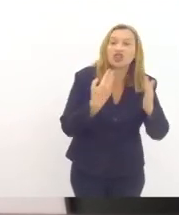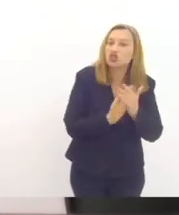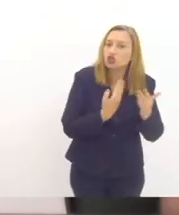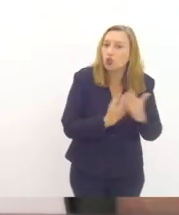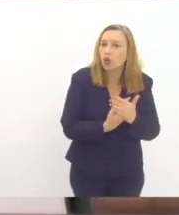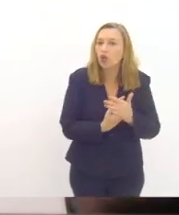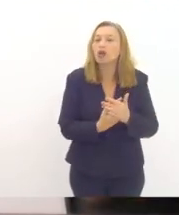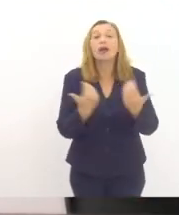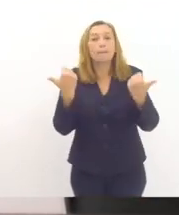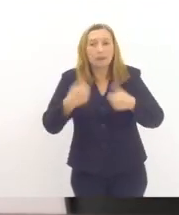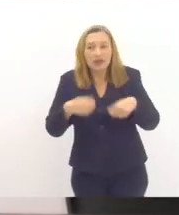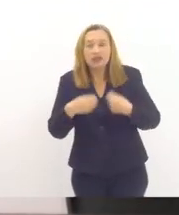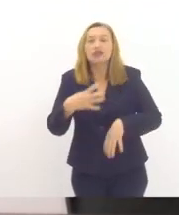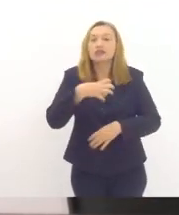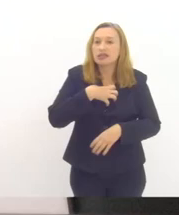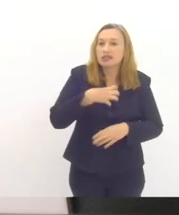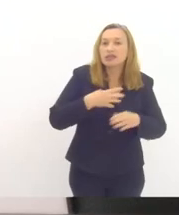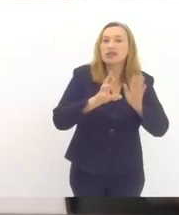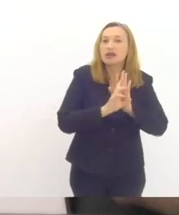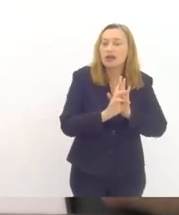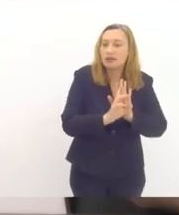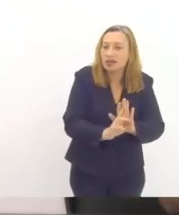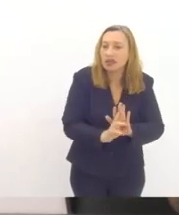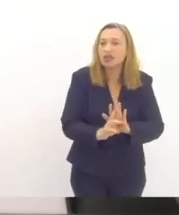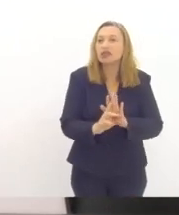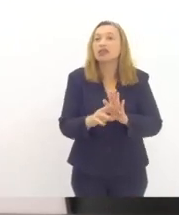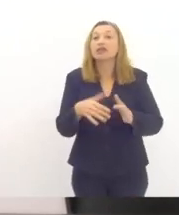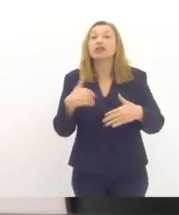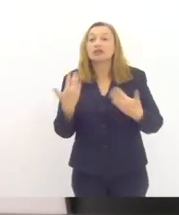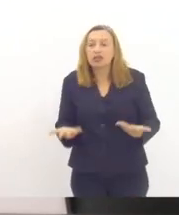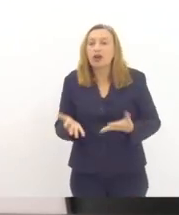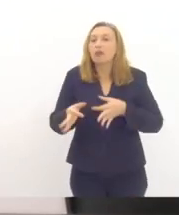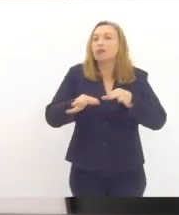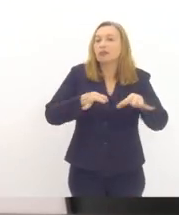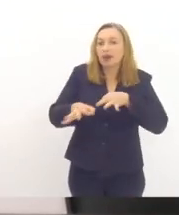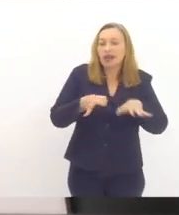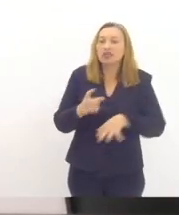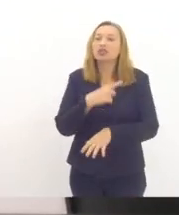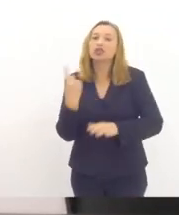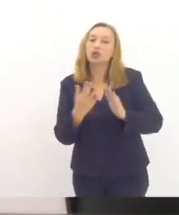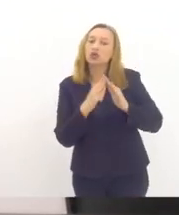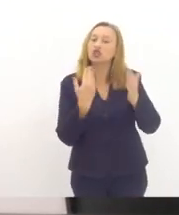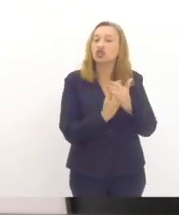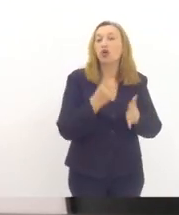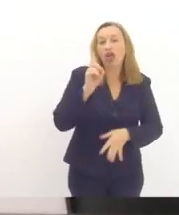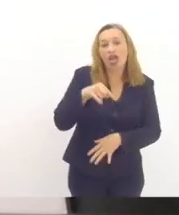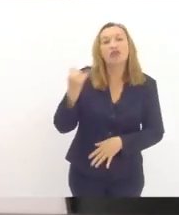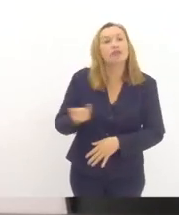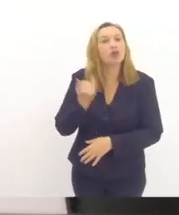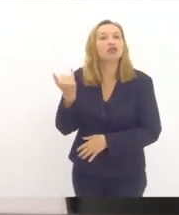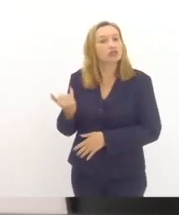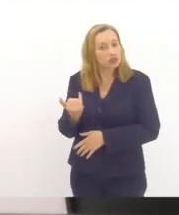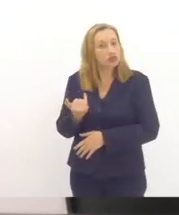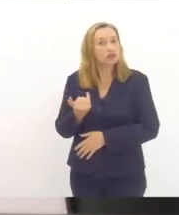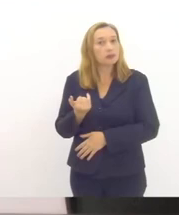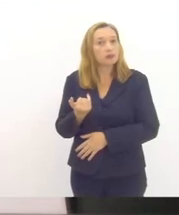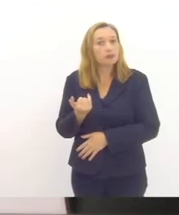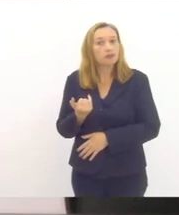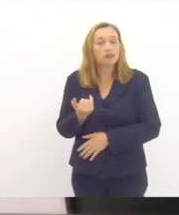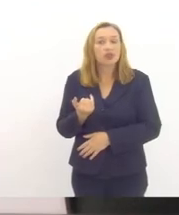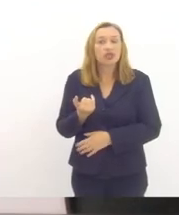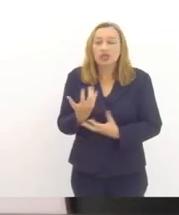famílias também precisam se sentir representadas. Então, a preparação também das nossas escolas é importante,